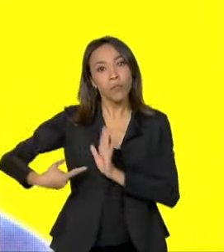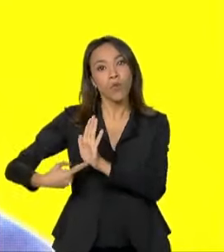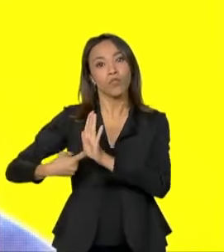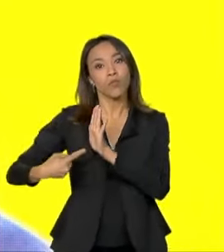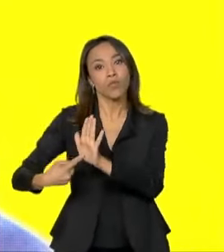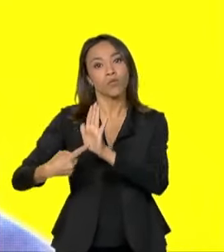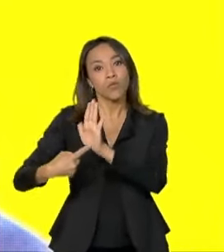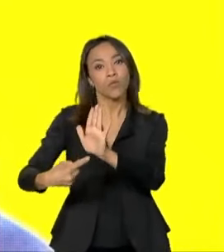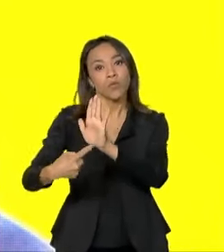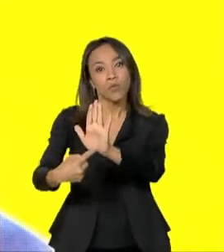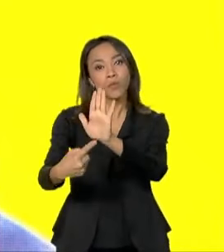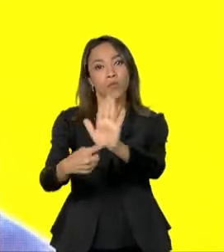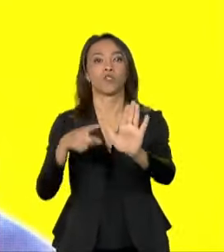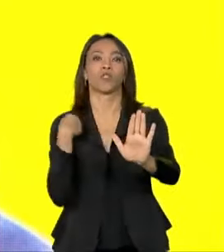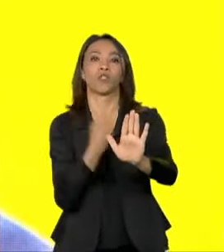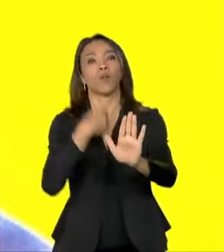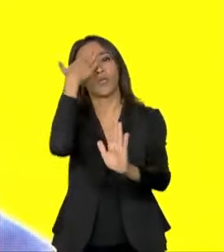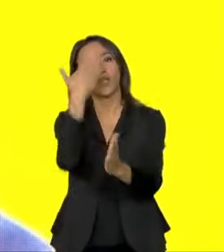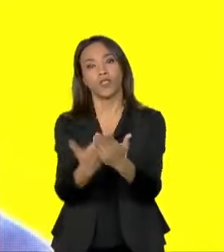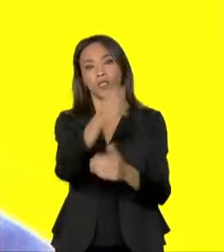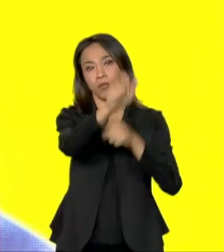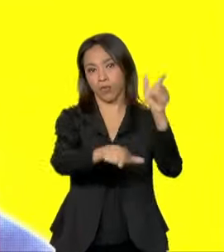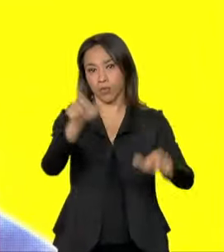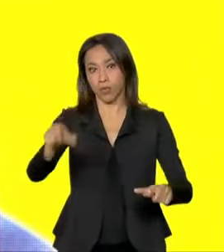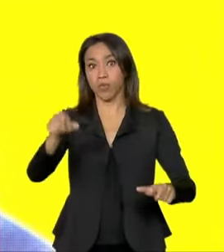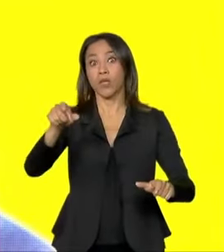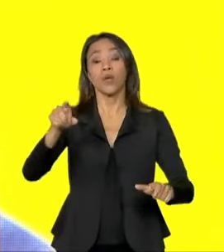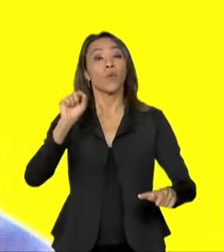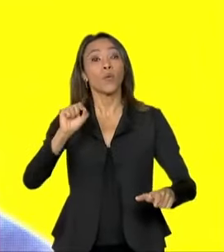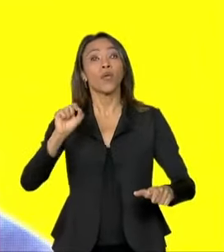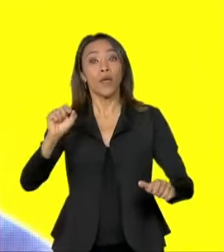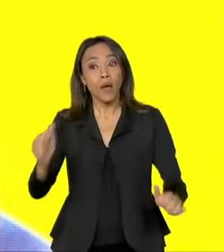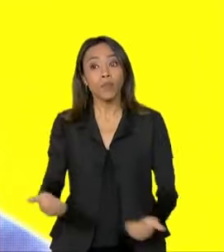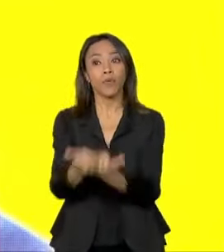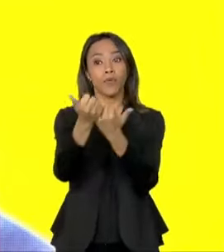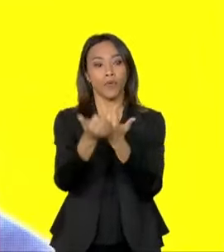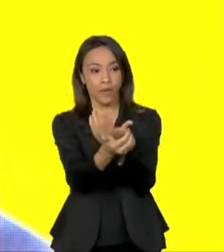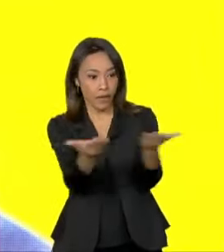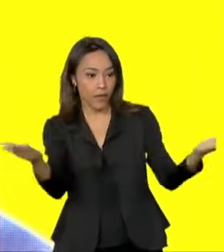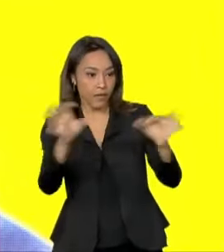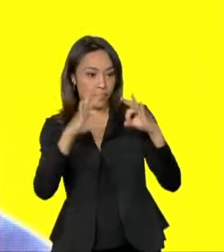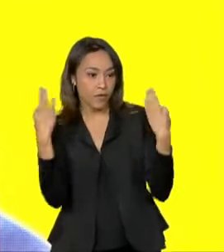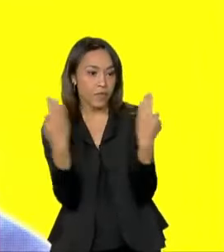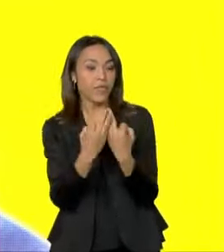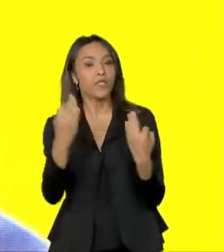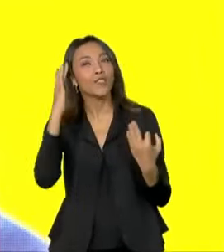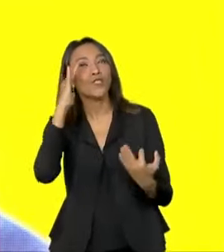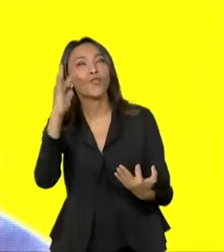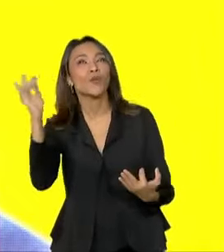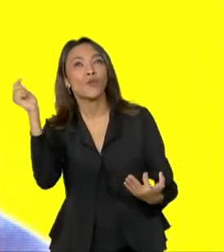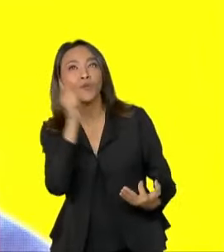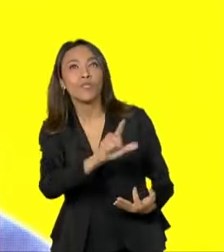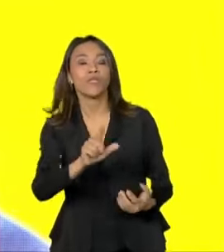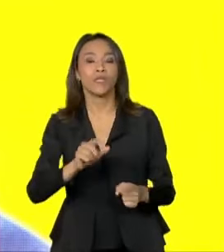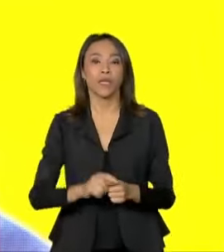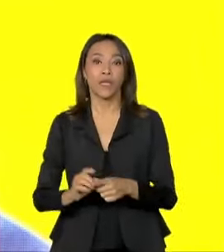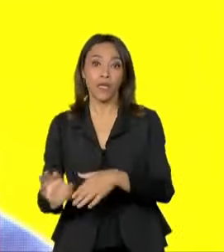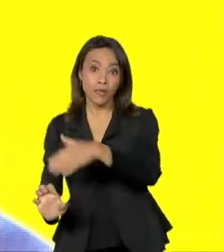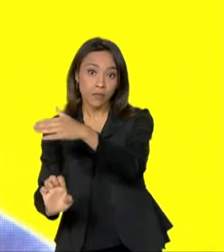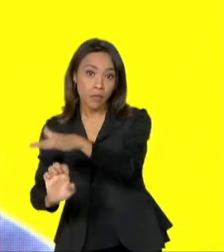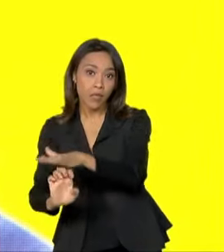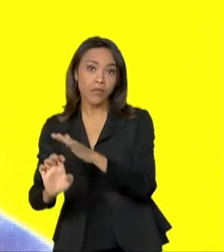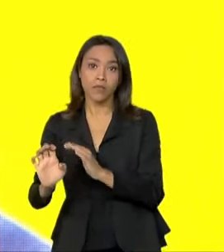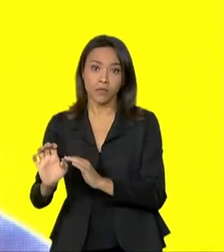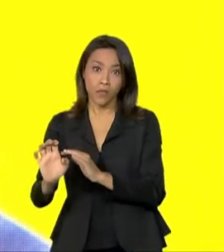propósito, possibilitando que famílias realizem sonhos, que empresas saiam do papel, cresçam e gerem emprego e